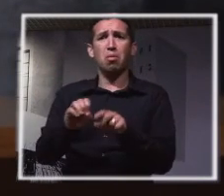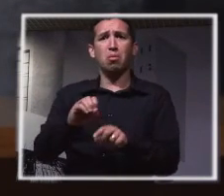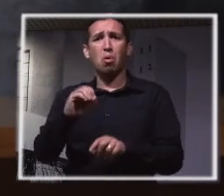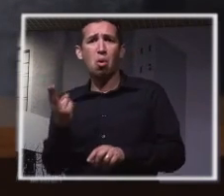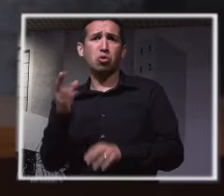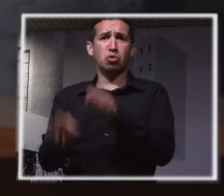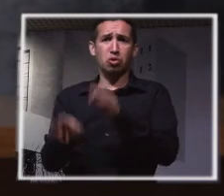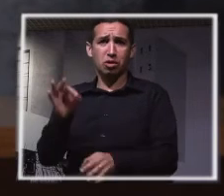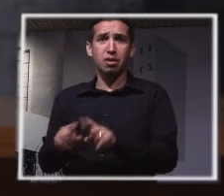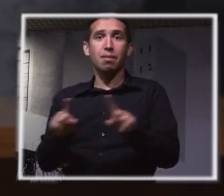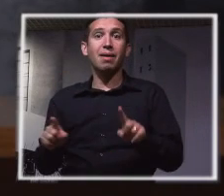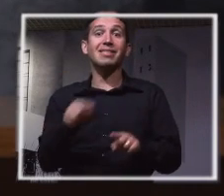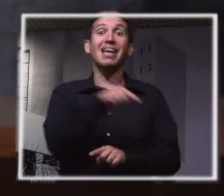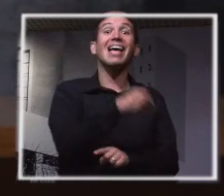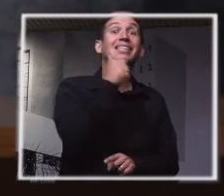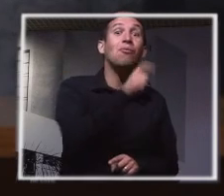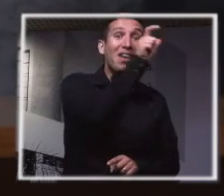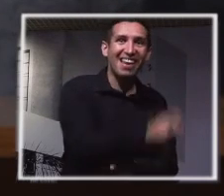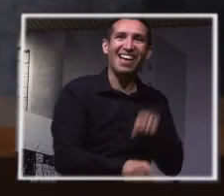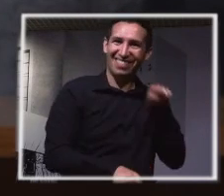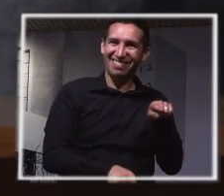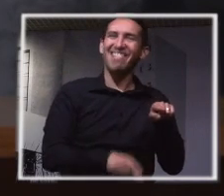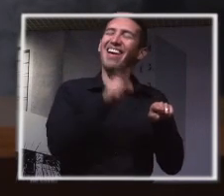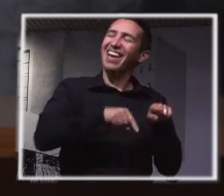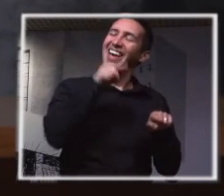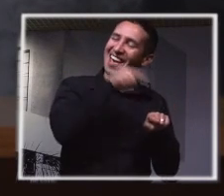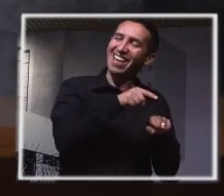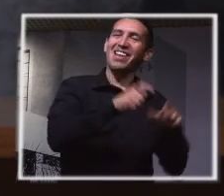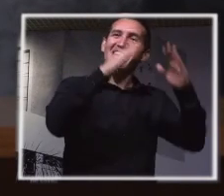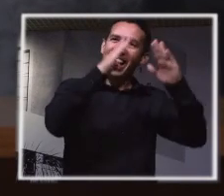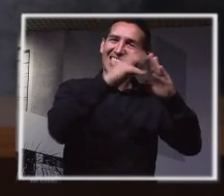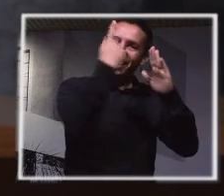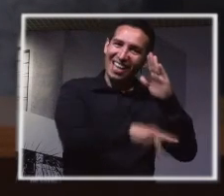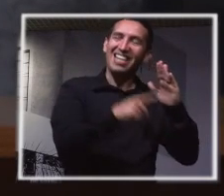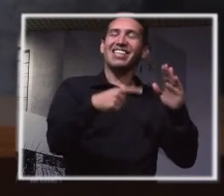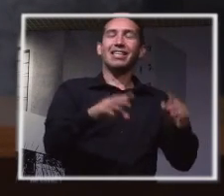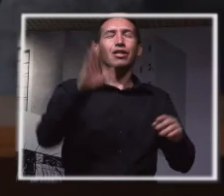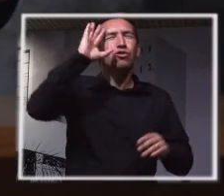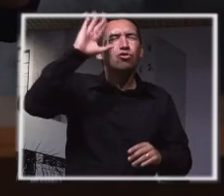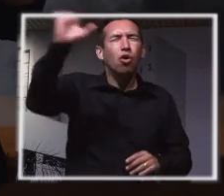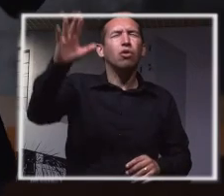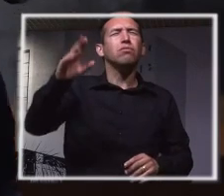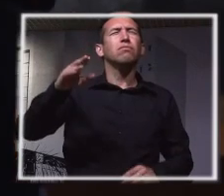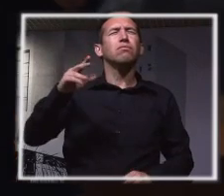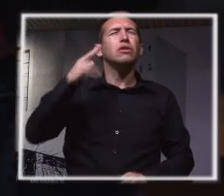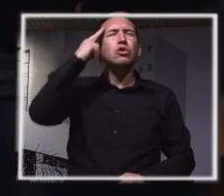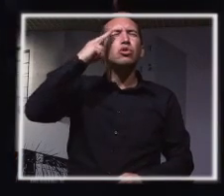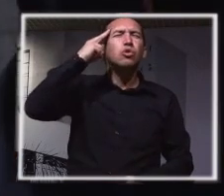mas é o universo dessa cidadã. É ali onde ela sonha, onde ela sente medo,